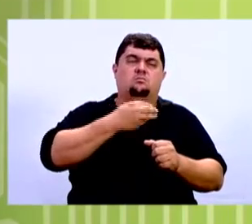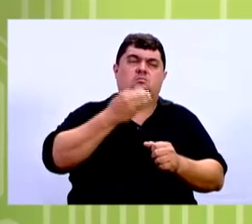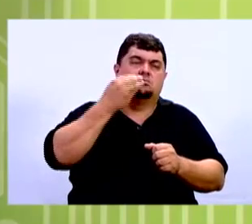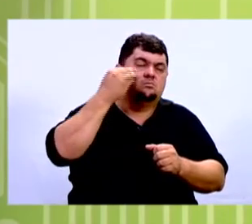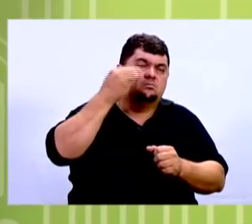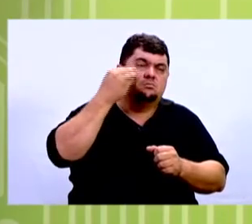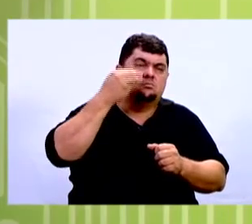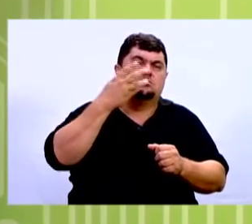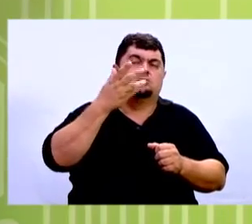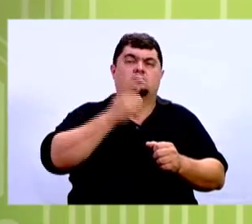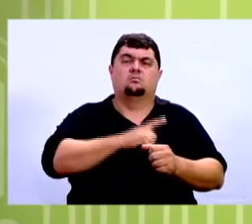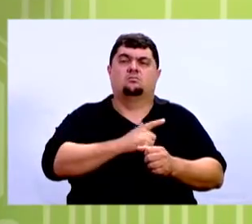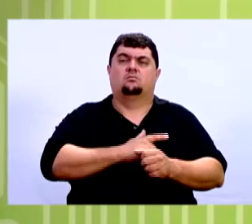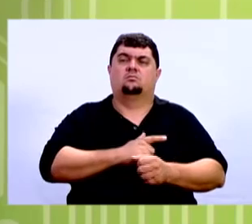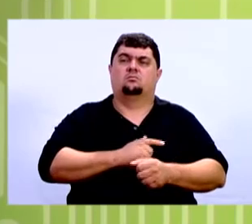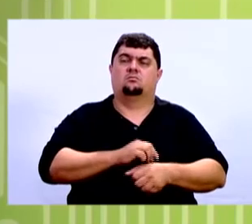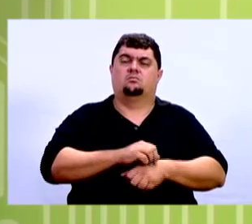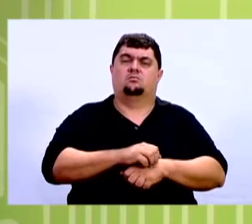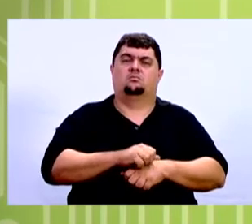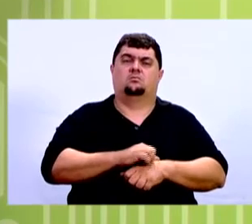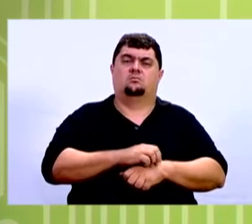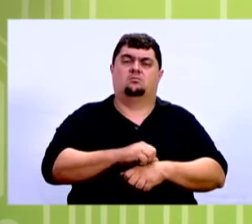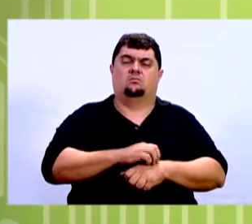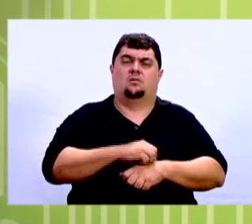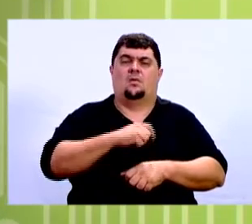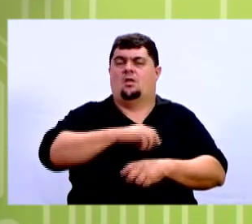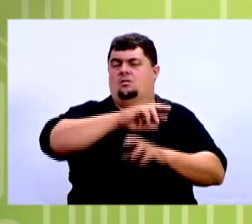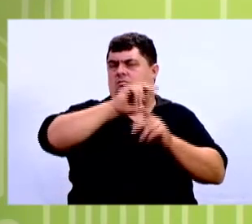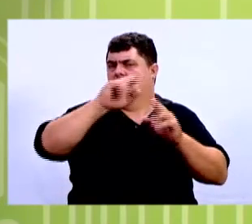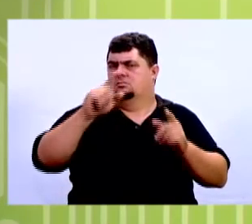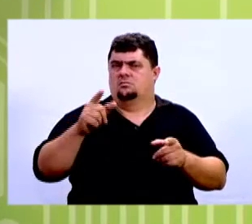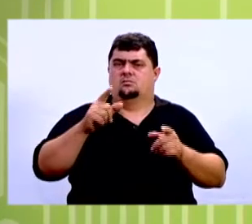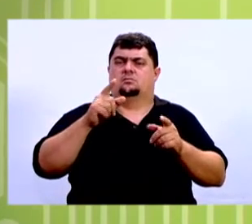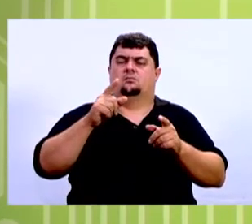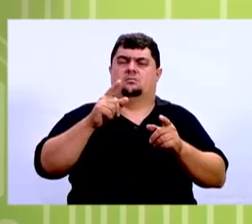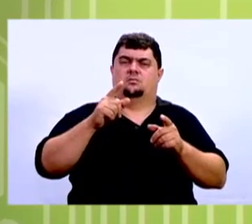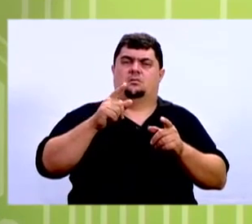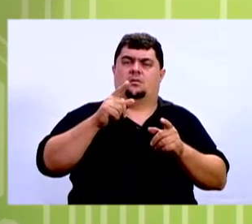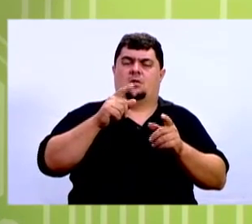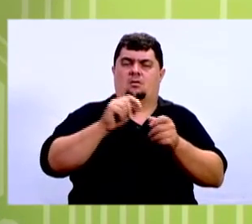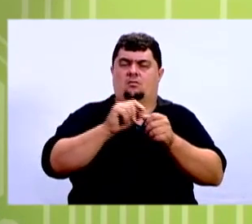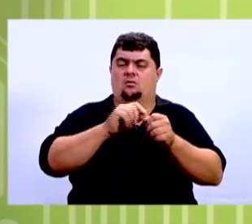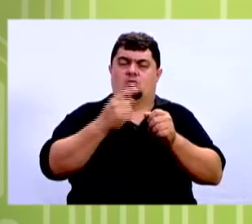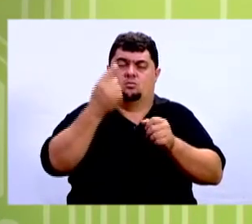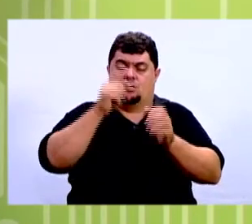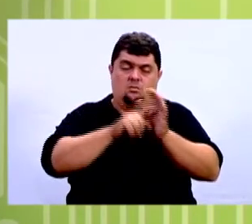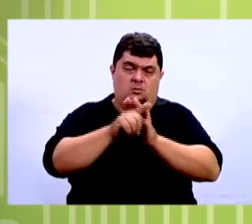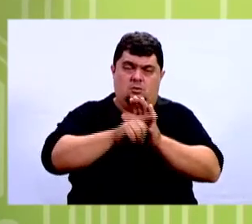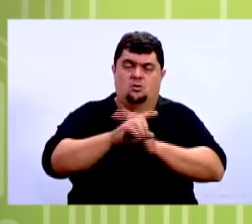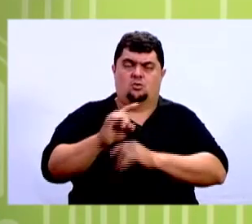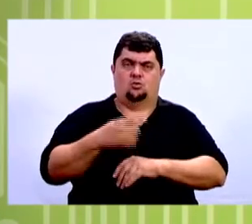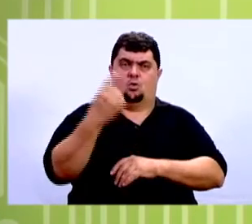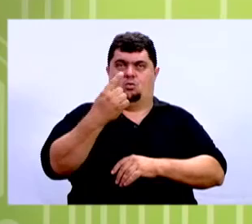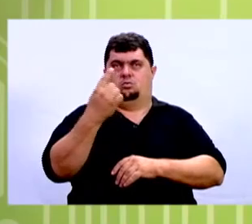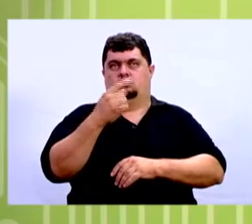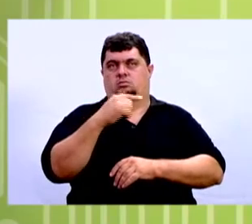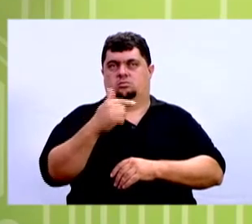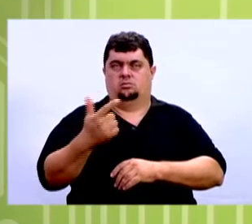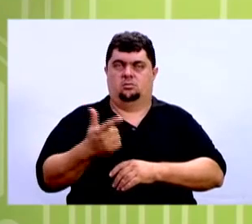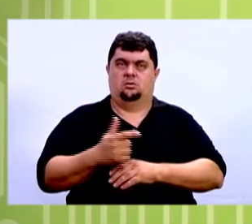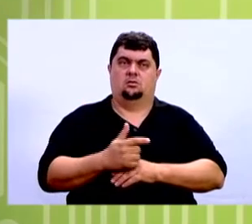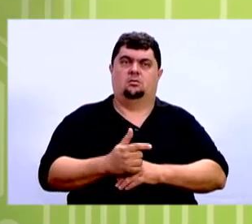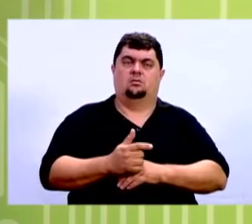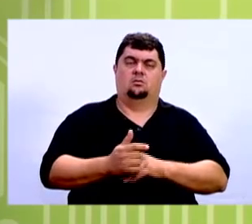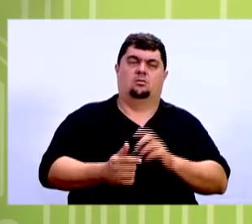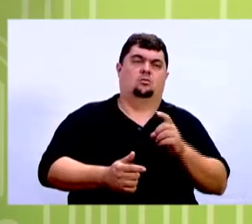Então eu posso utilizar vários procedimentos na realização de uma pesquisa. Significa que eu vou fazer só de levantamento,